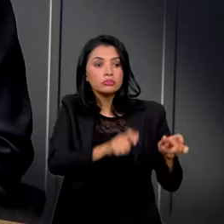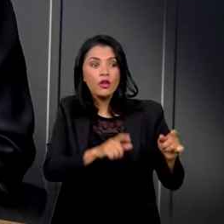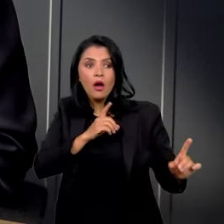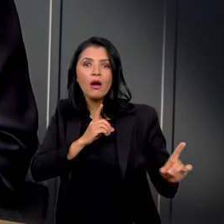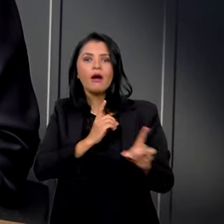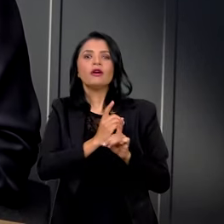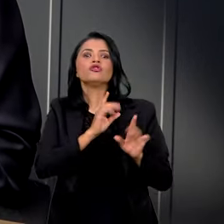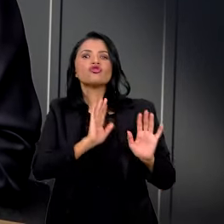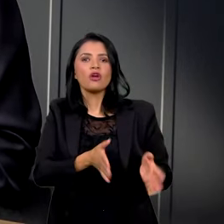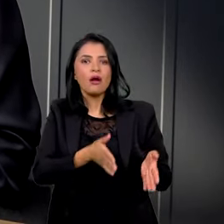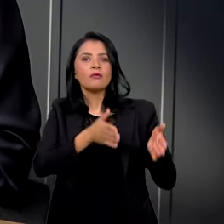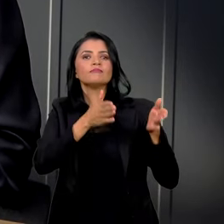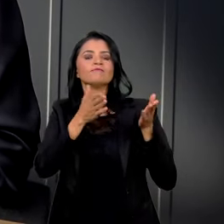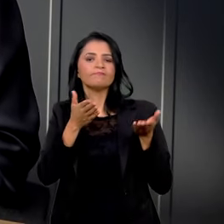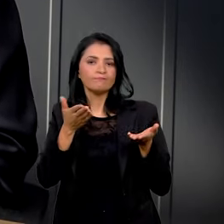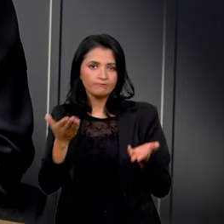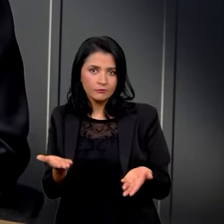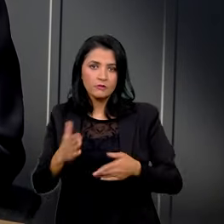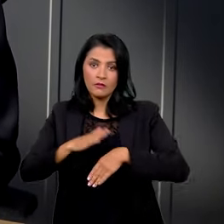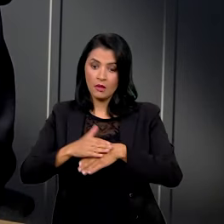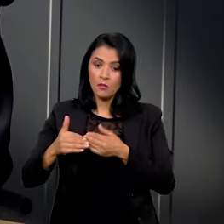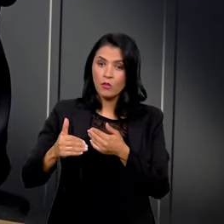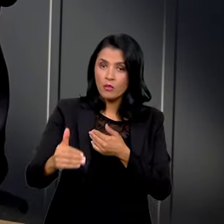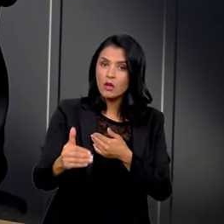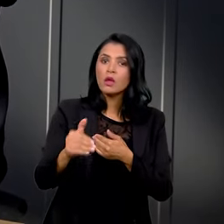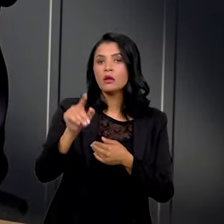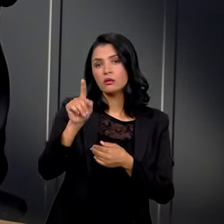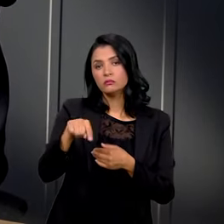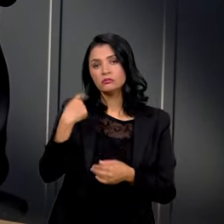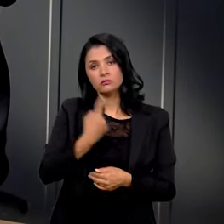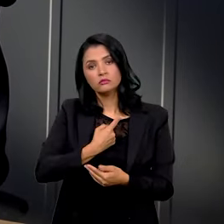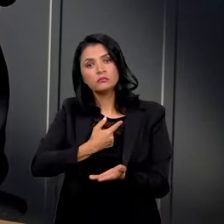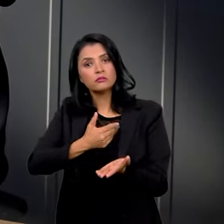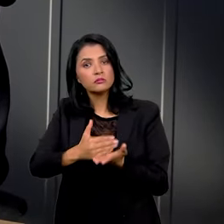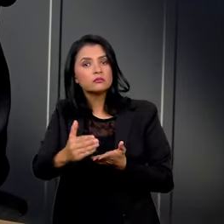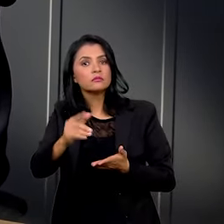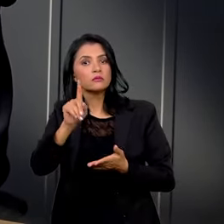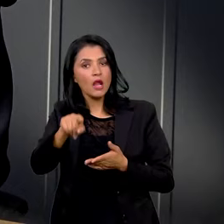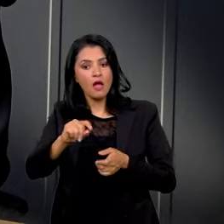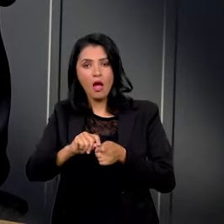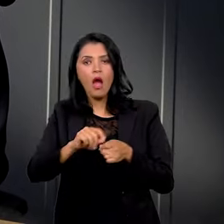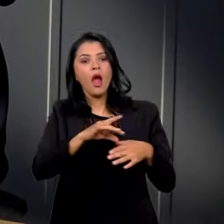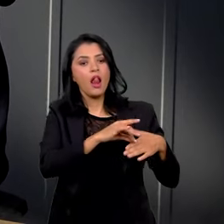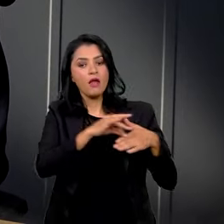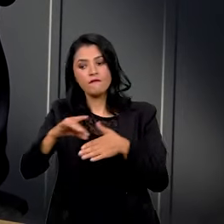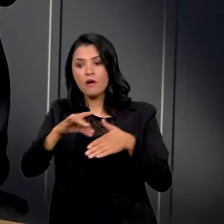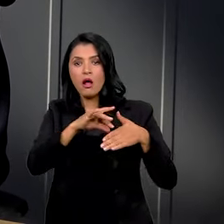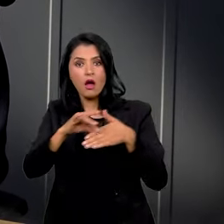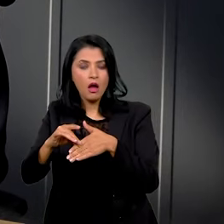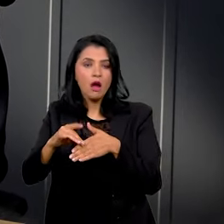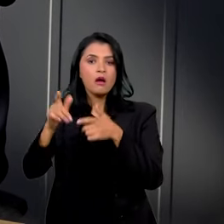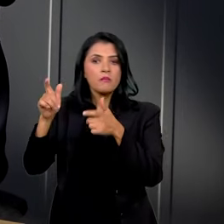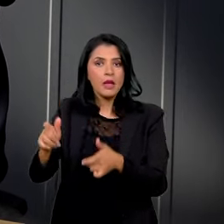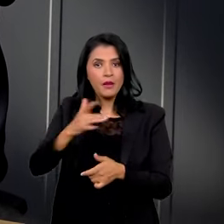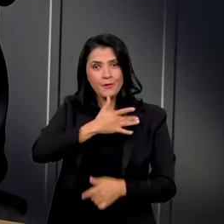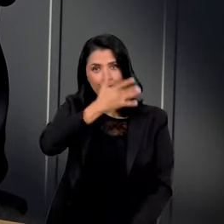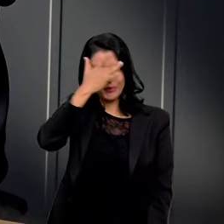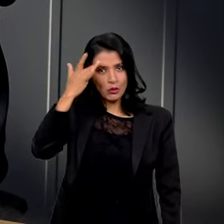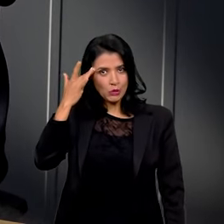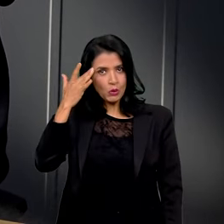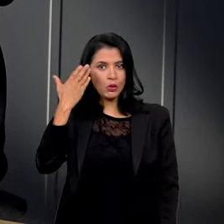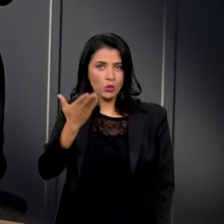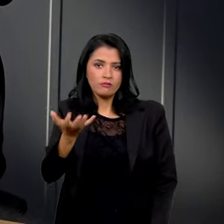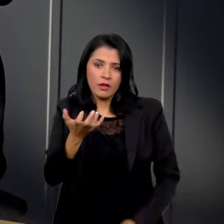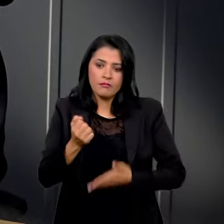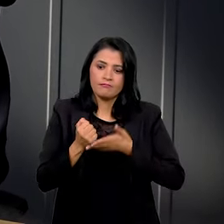identificados eh a partir deste momento eh a gente começa né a fazer os encaminhamentos para que as pessoas